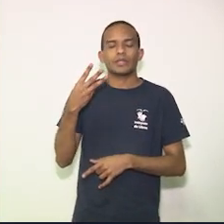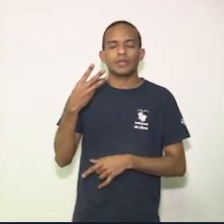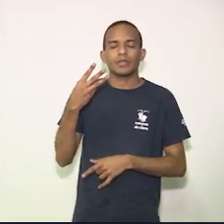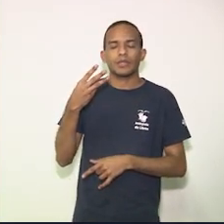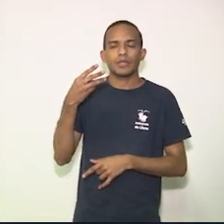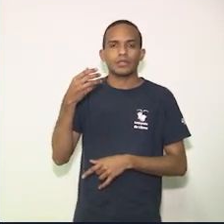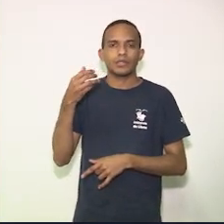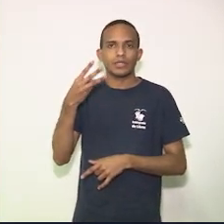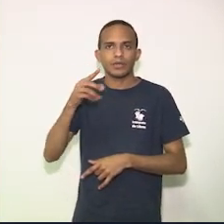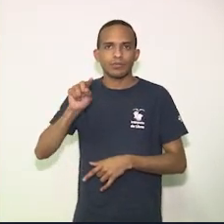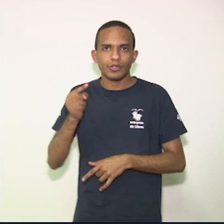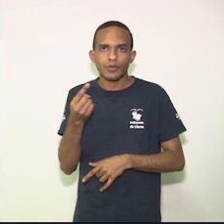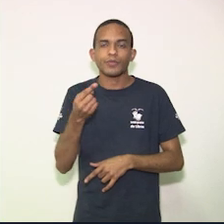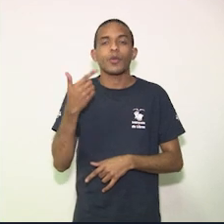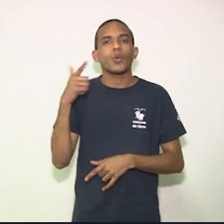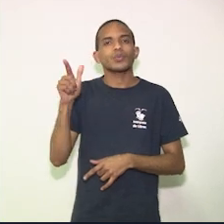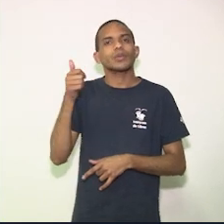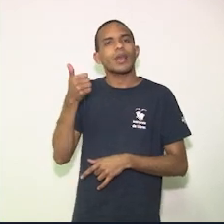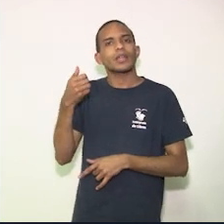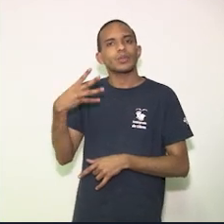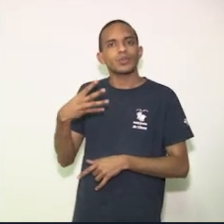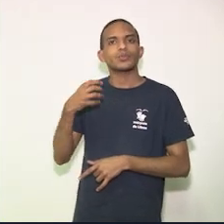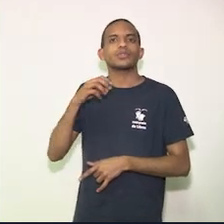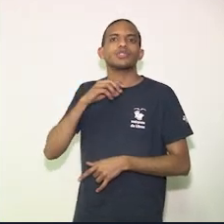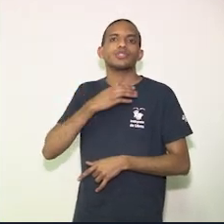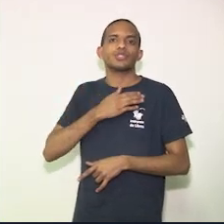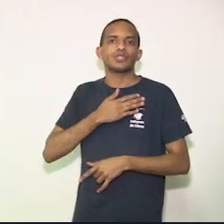em 14/10,